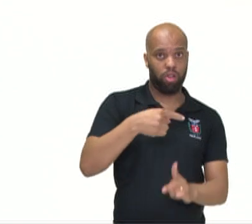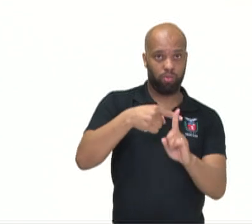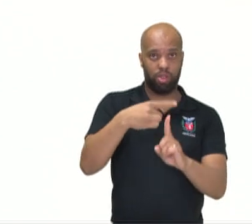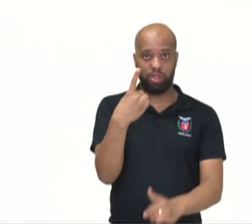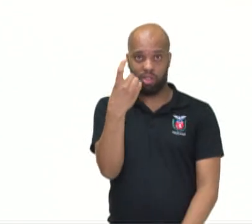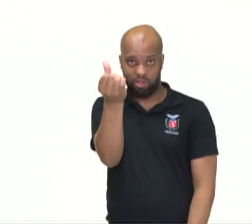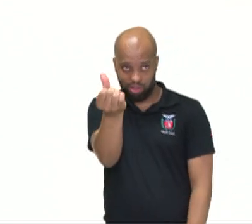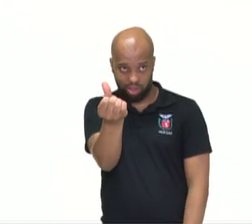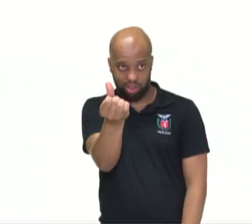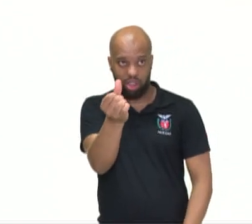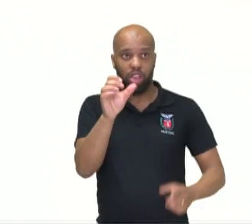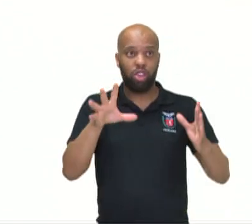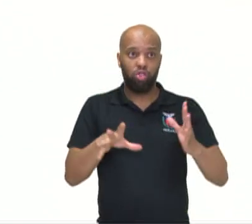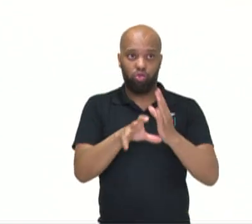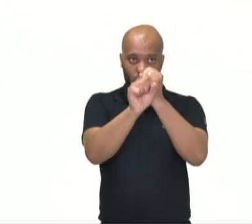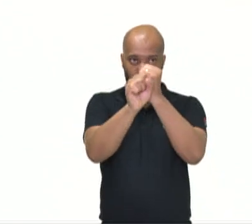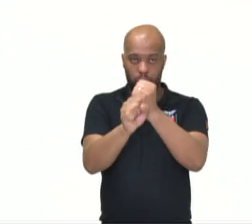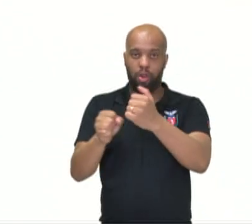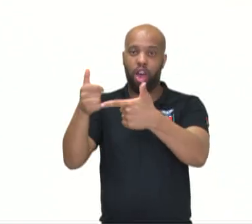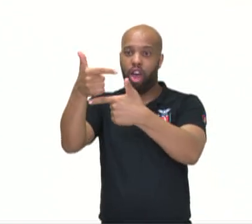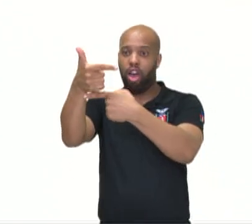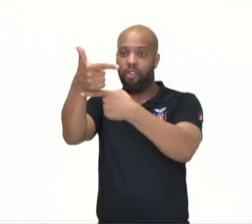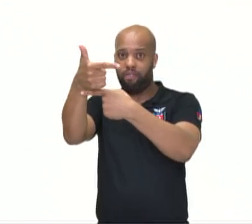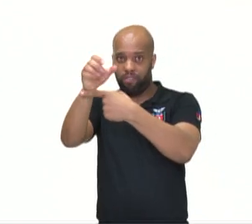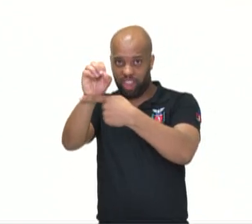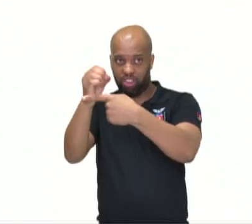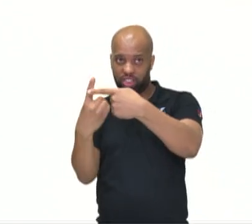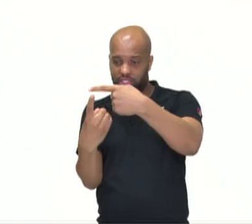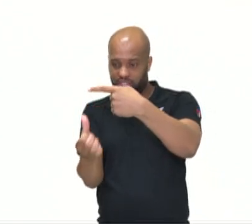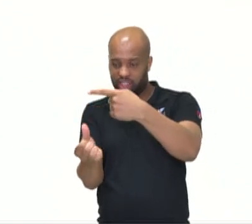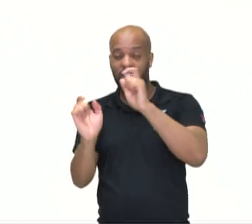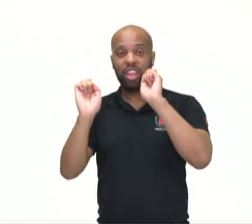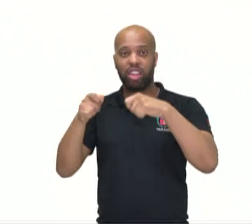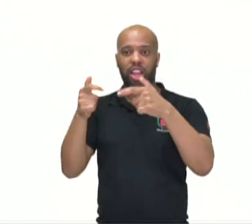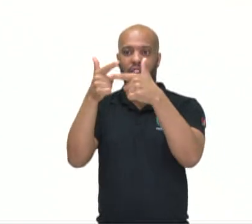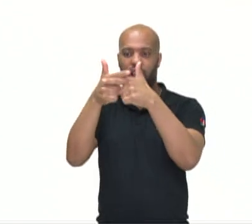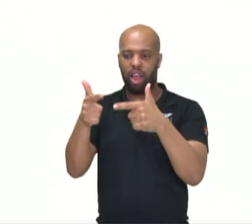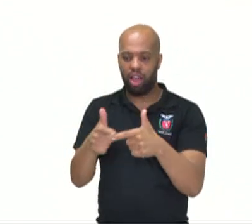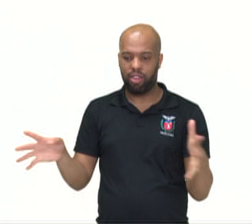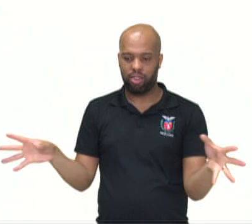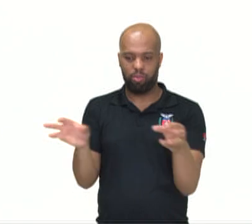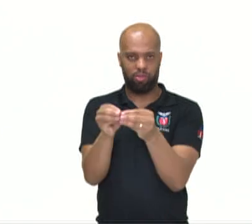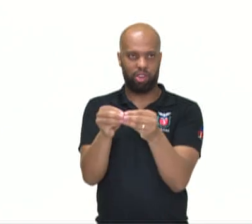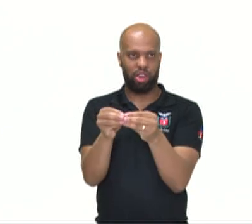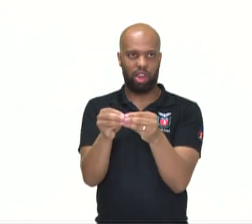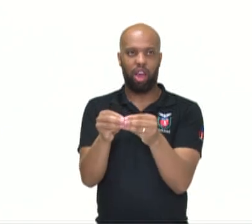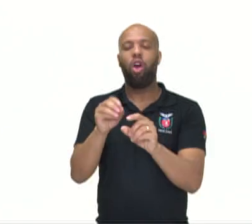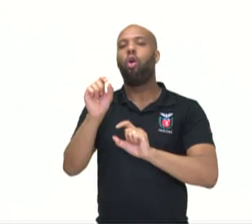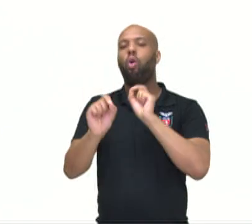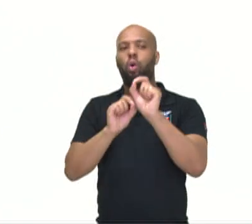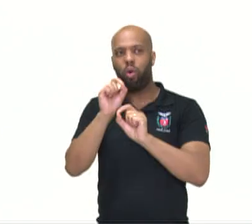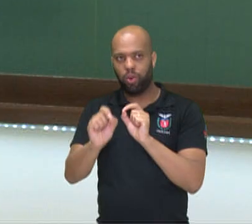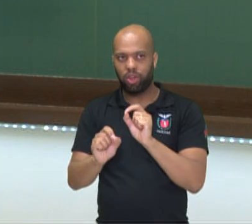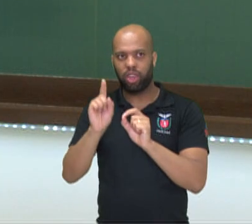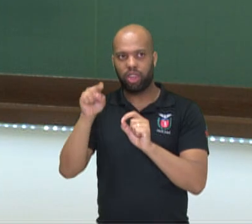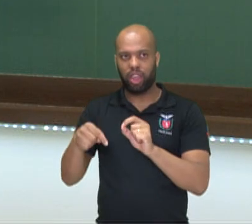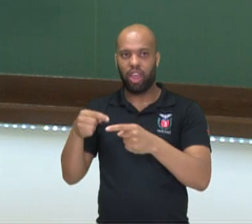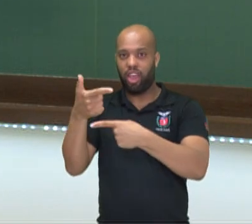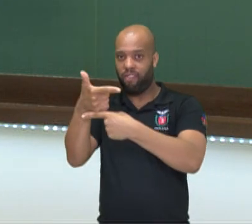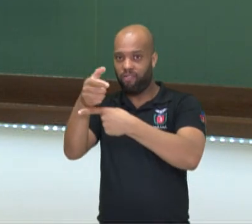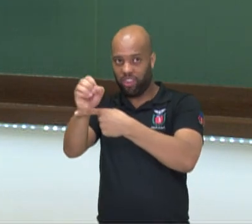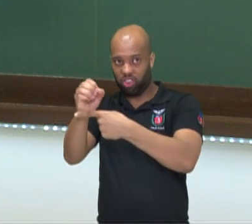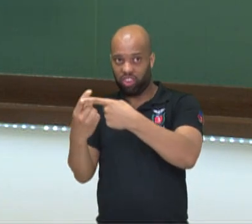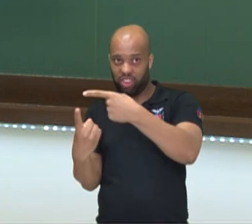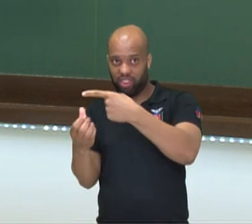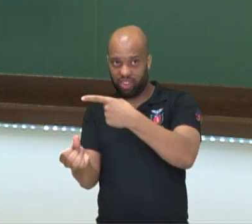por 4. 20 dividido por 4 é 5, e 16 dividido por 4 é 4. Tá? Repare que eu pintei de vermelho